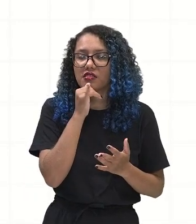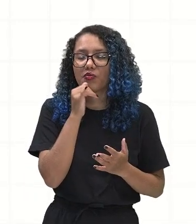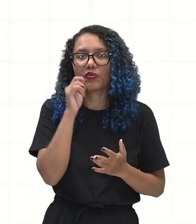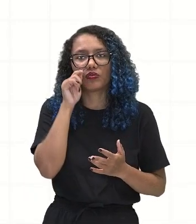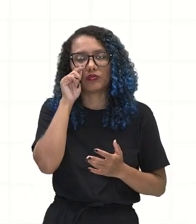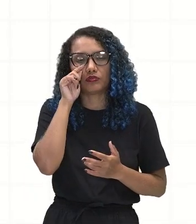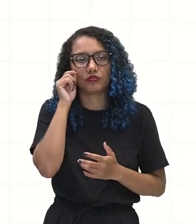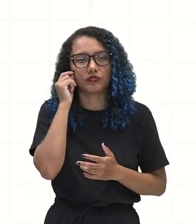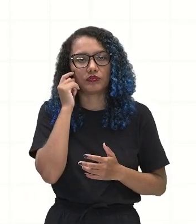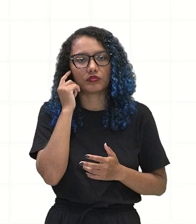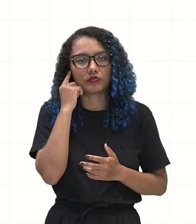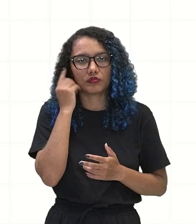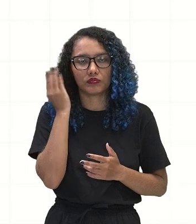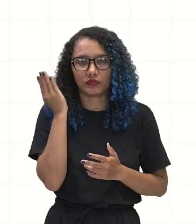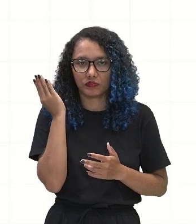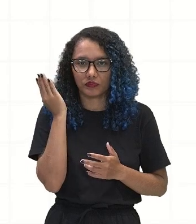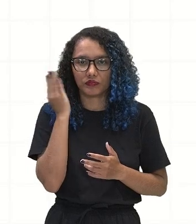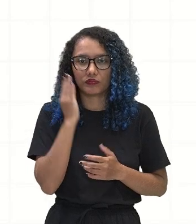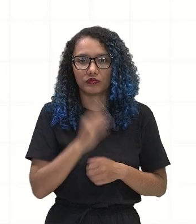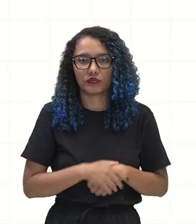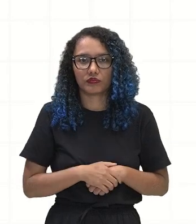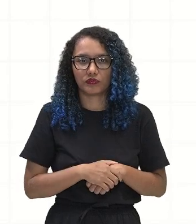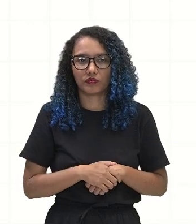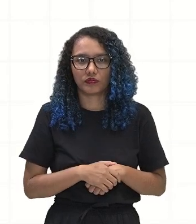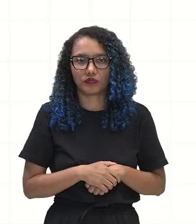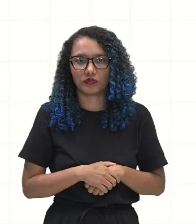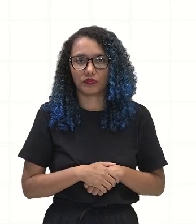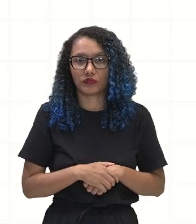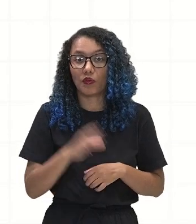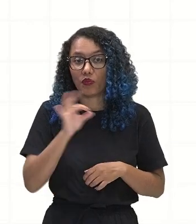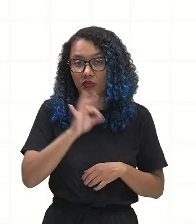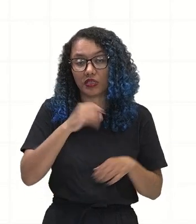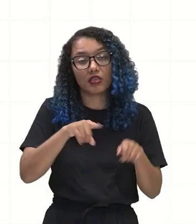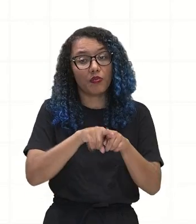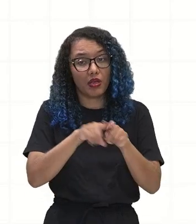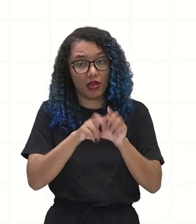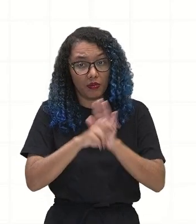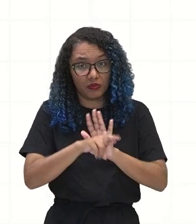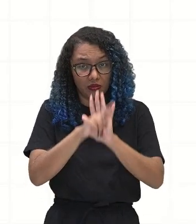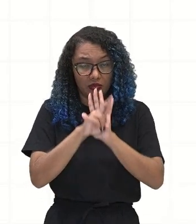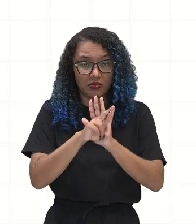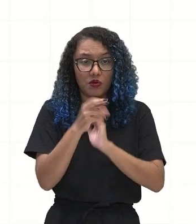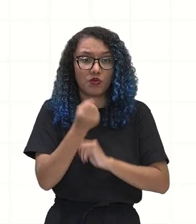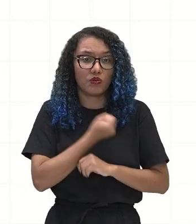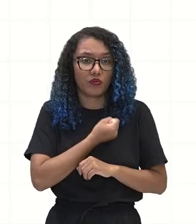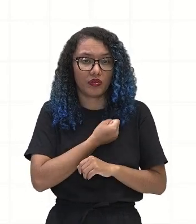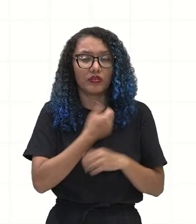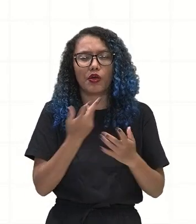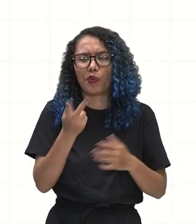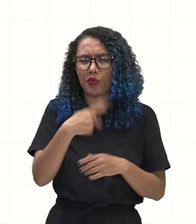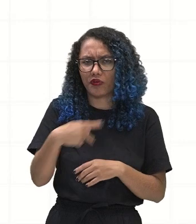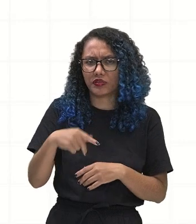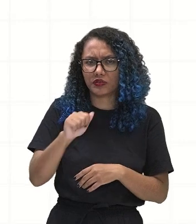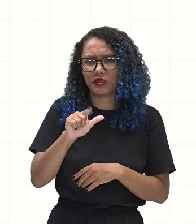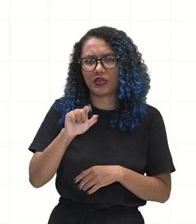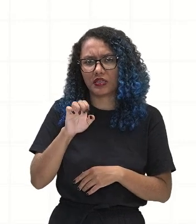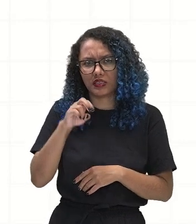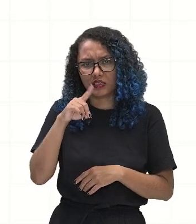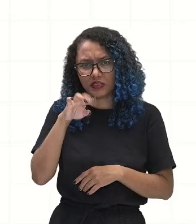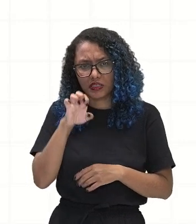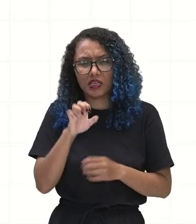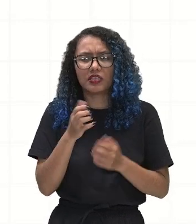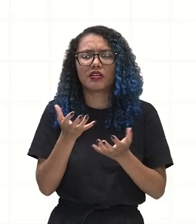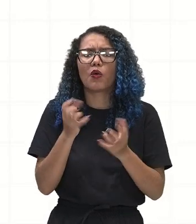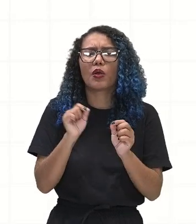probleminhas. Porcentagem em sua representação numérica. O professor Alexandre foi comprar um ventilador, pois em Manaus as